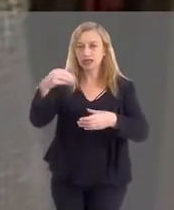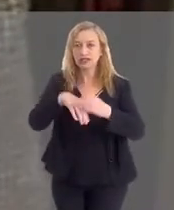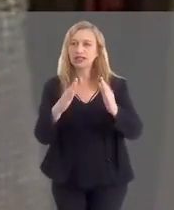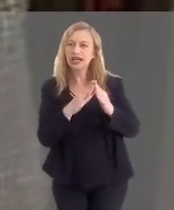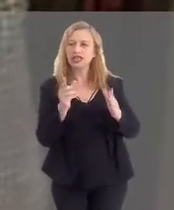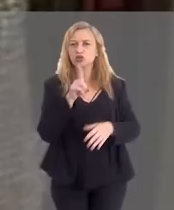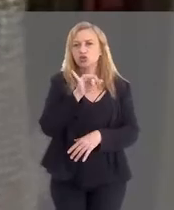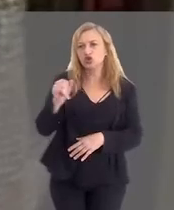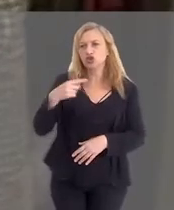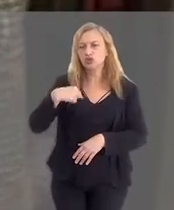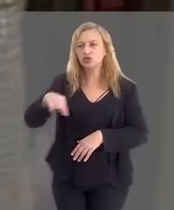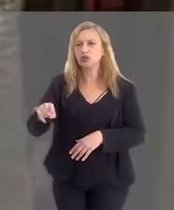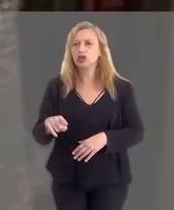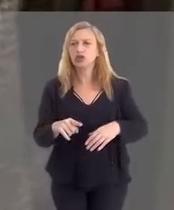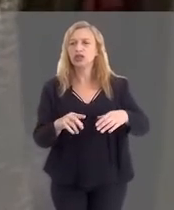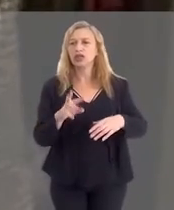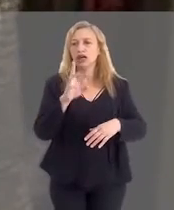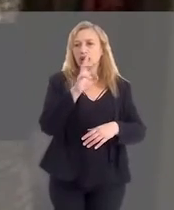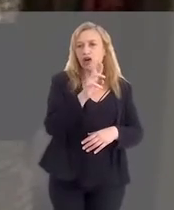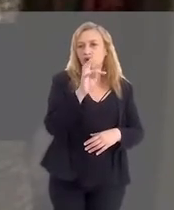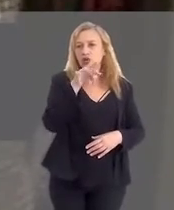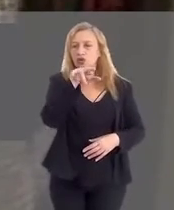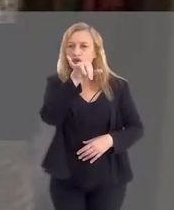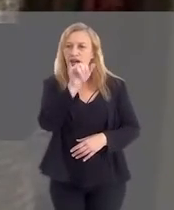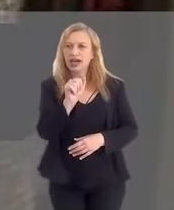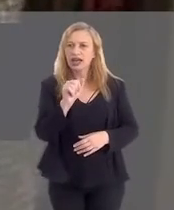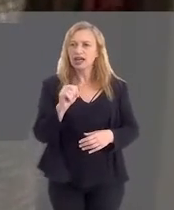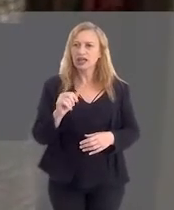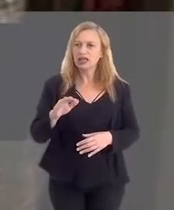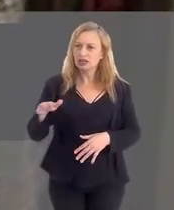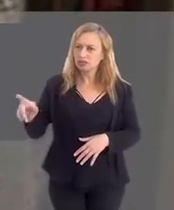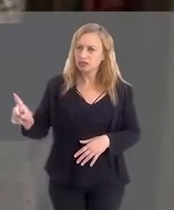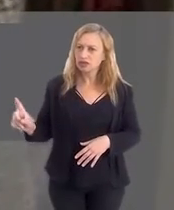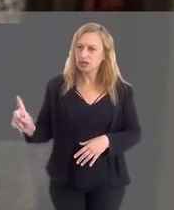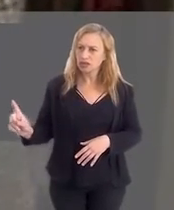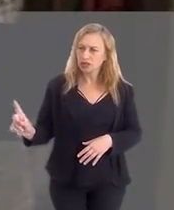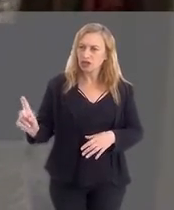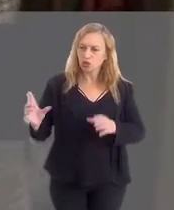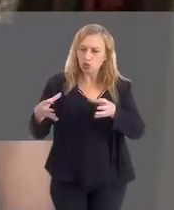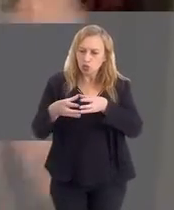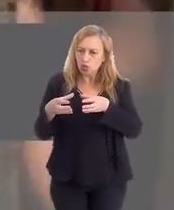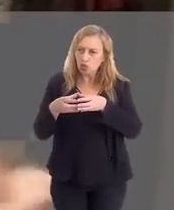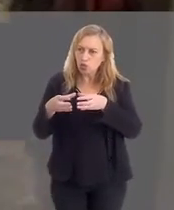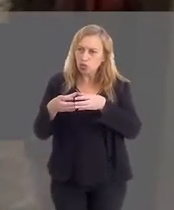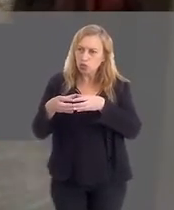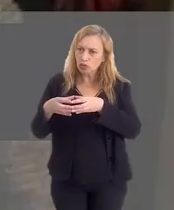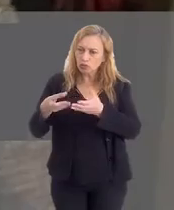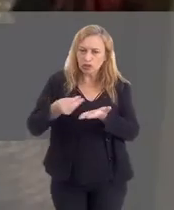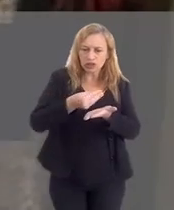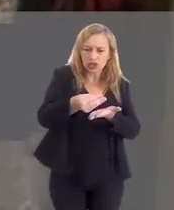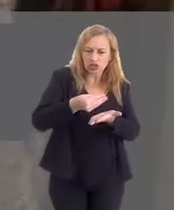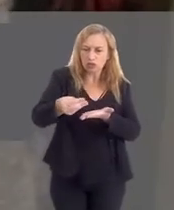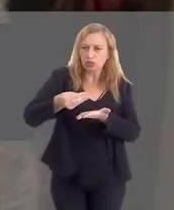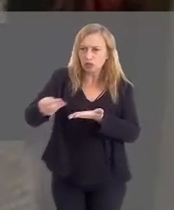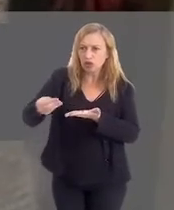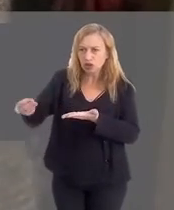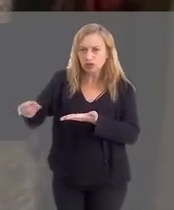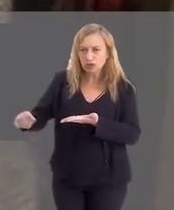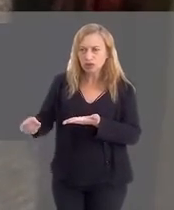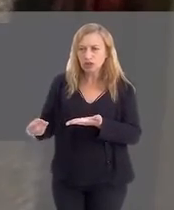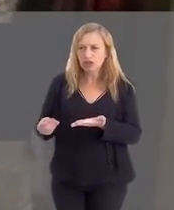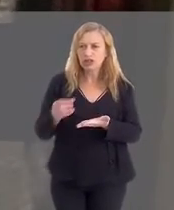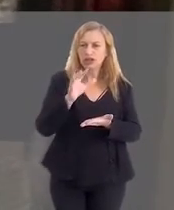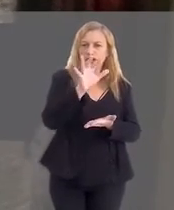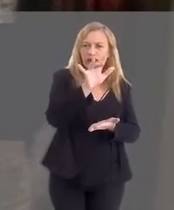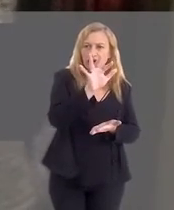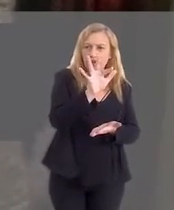ali dentro de casa. E um dia eu estava na rodoviária do plano piloto e passou uma galera que estava distribuindo fanzine.